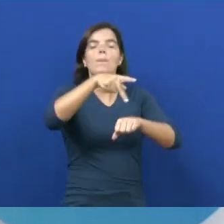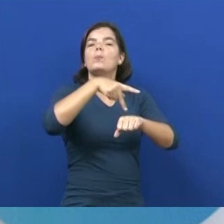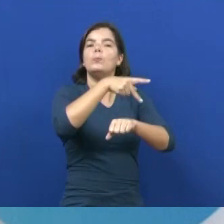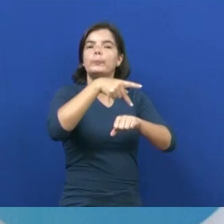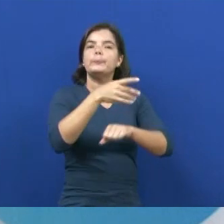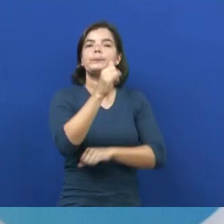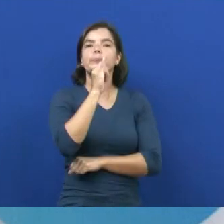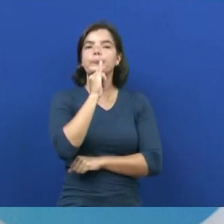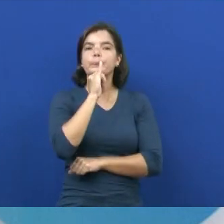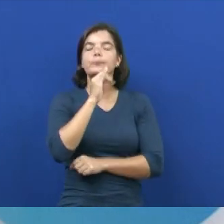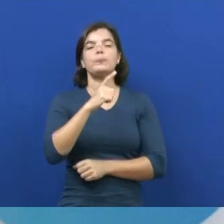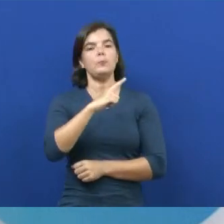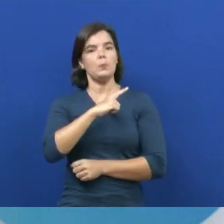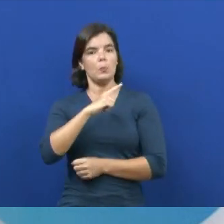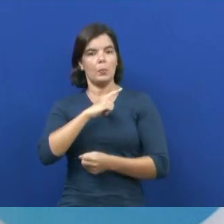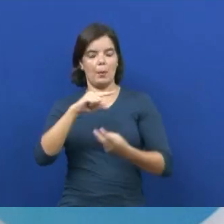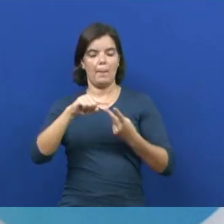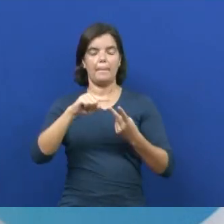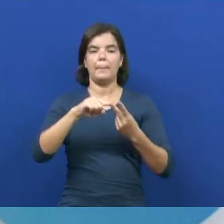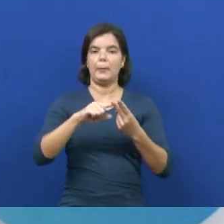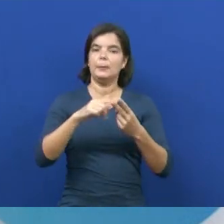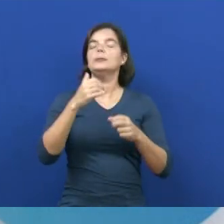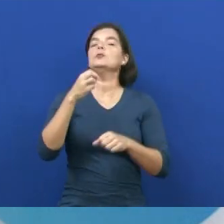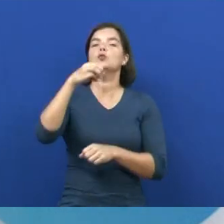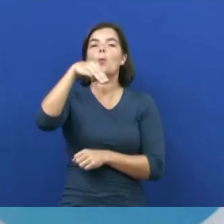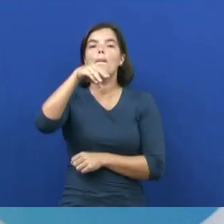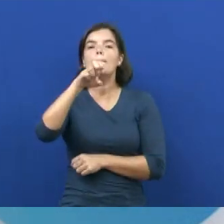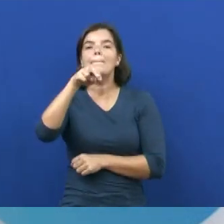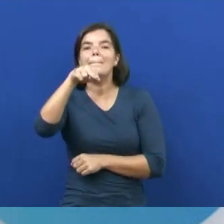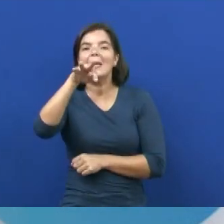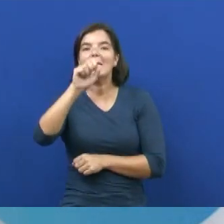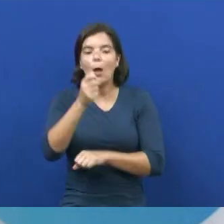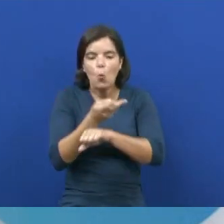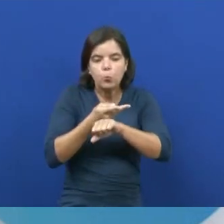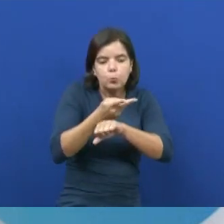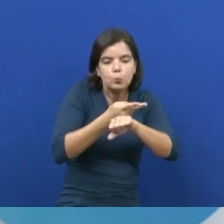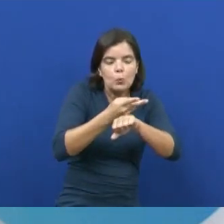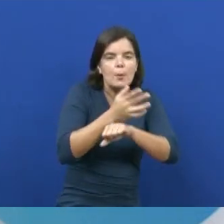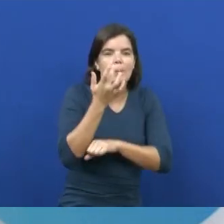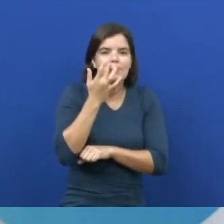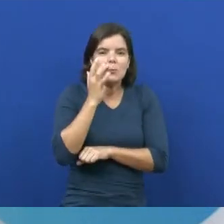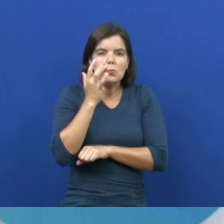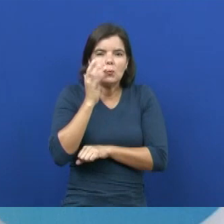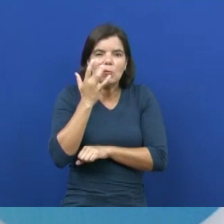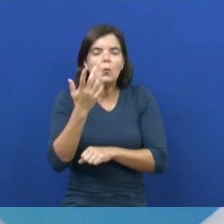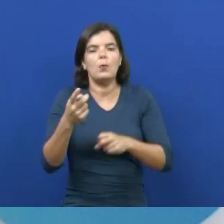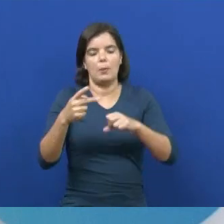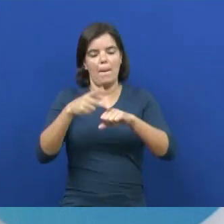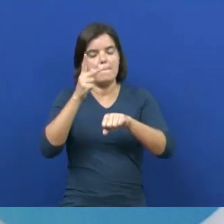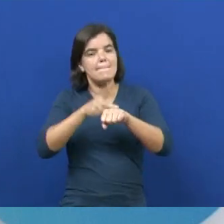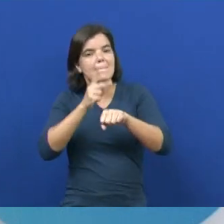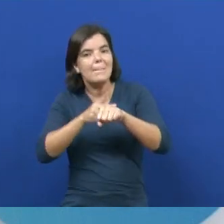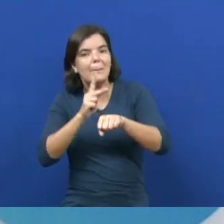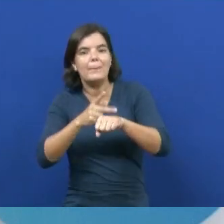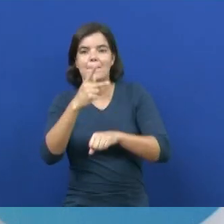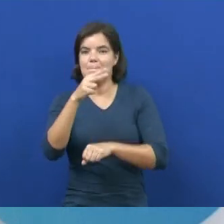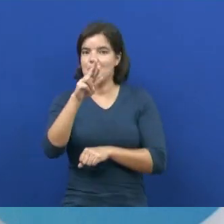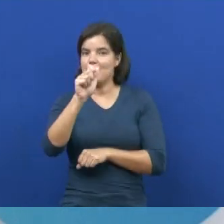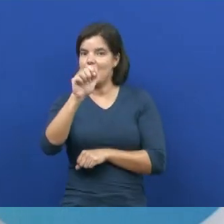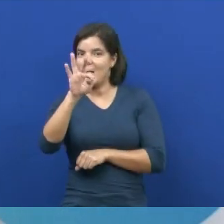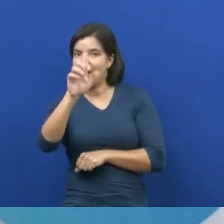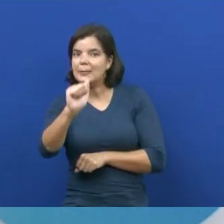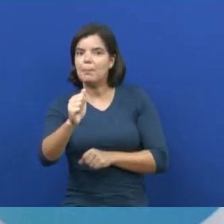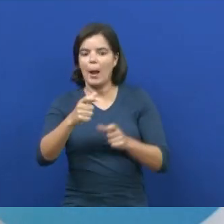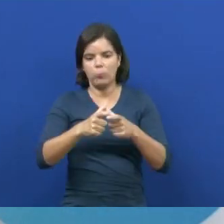Por exemplo, havia o metalismo, que era a busca por ouro, prata, para enriquecer o seu reino.